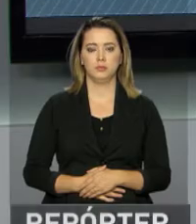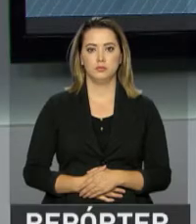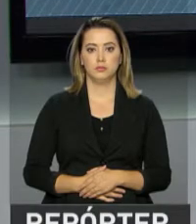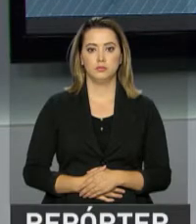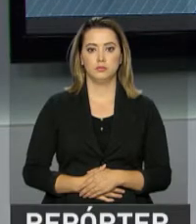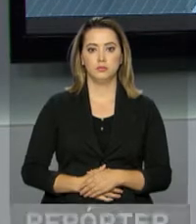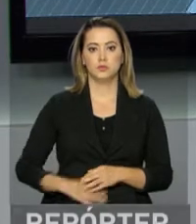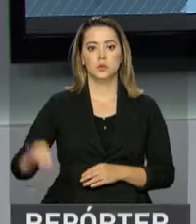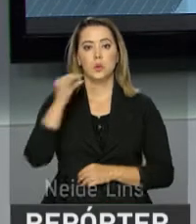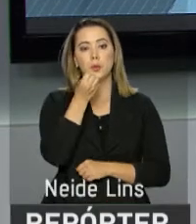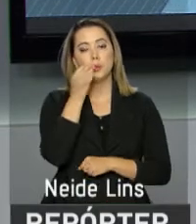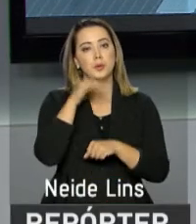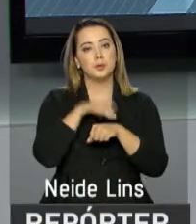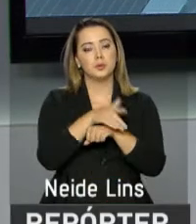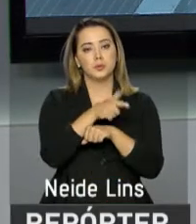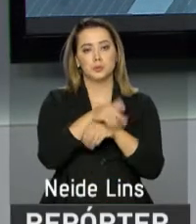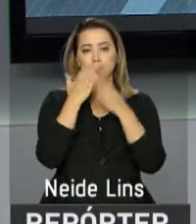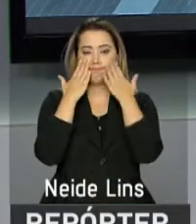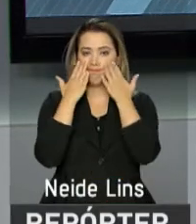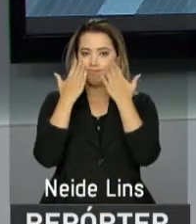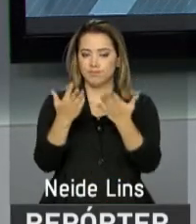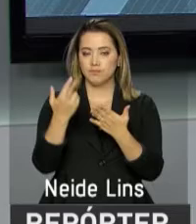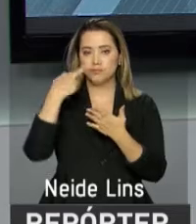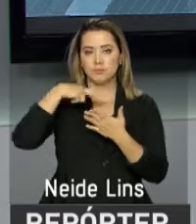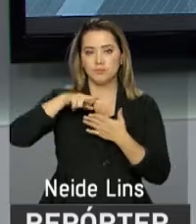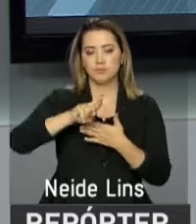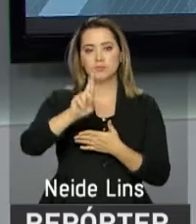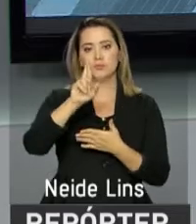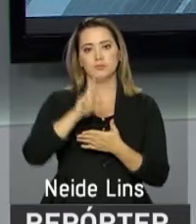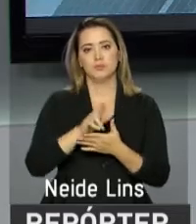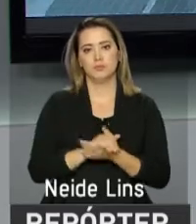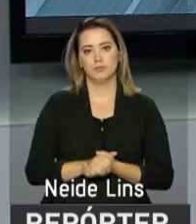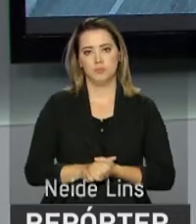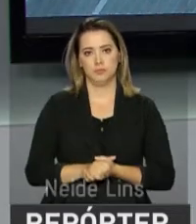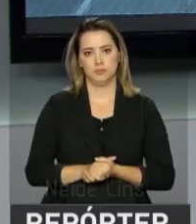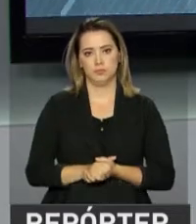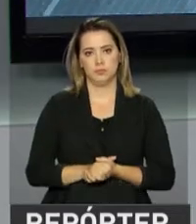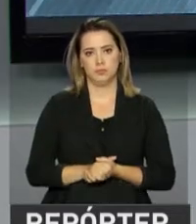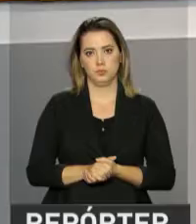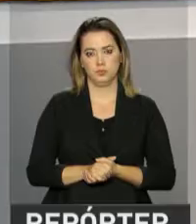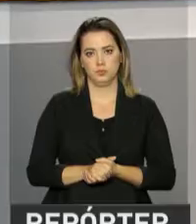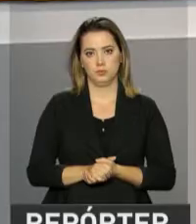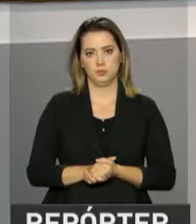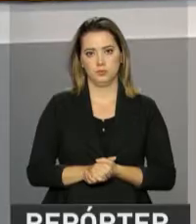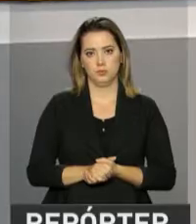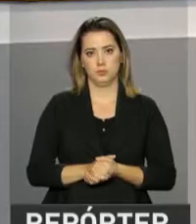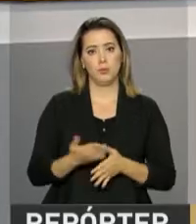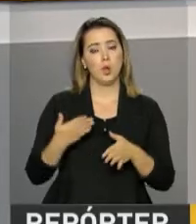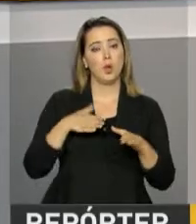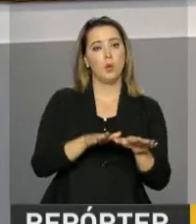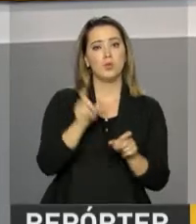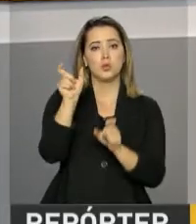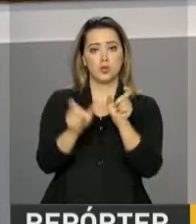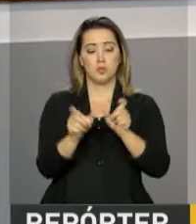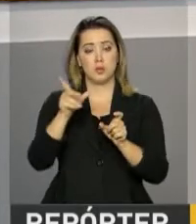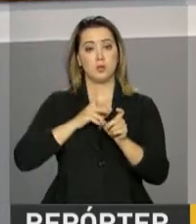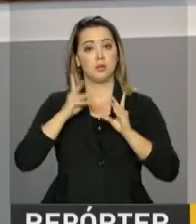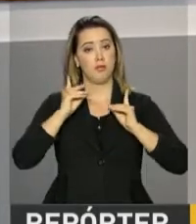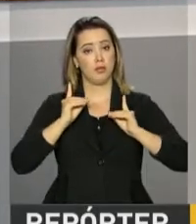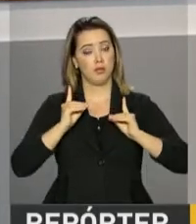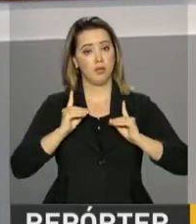olá boa noite começa agora mais uma edição do repórter nbr inclusão de pessoas com deficiência